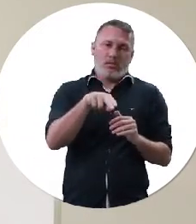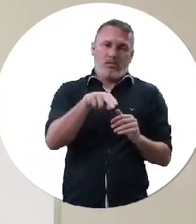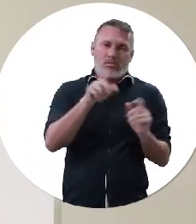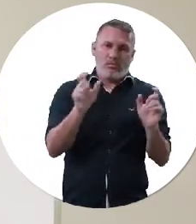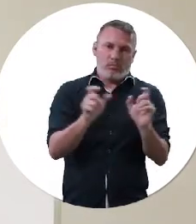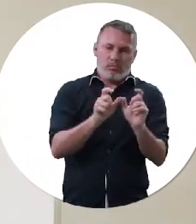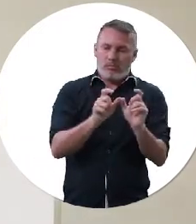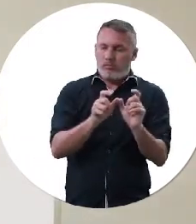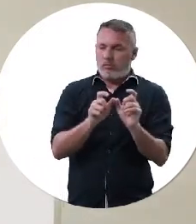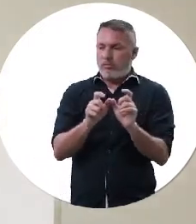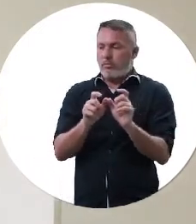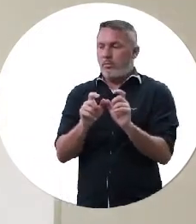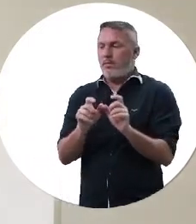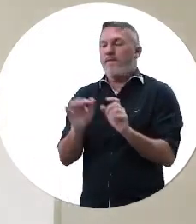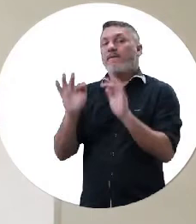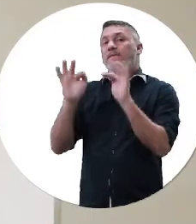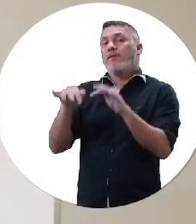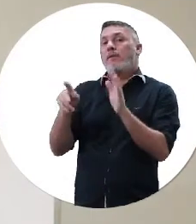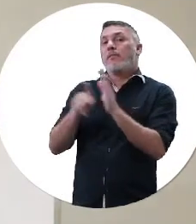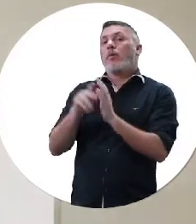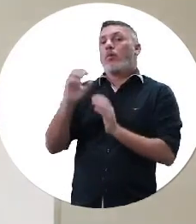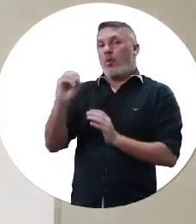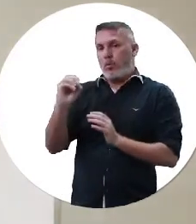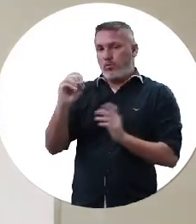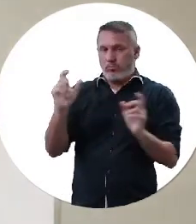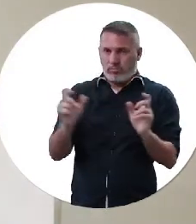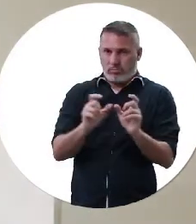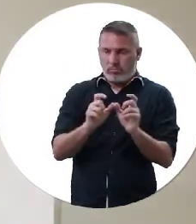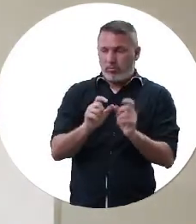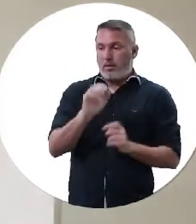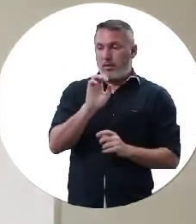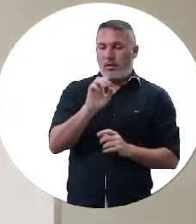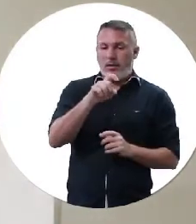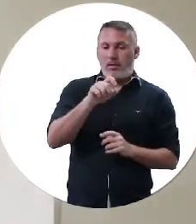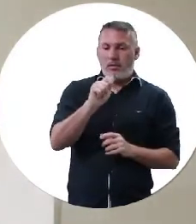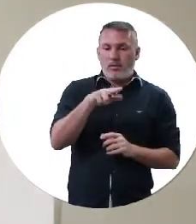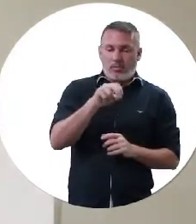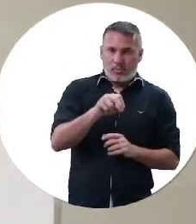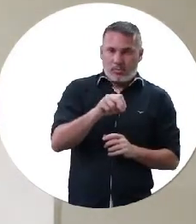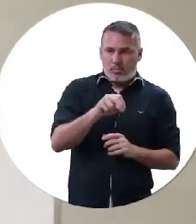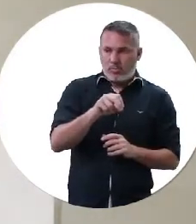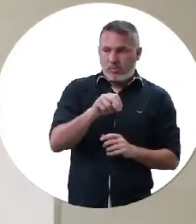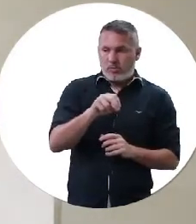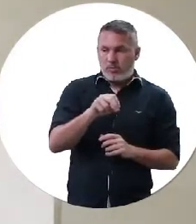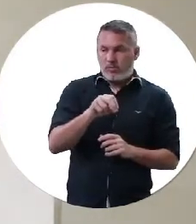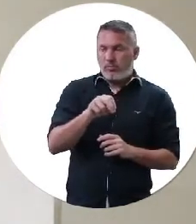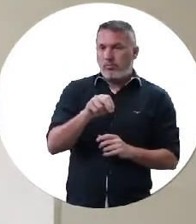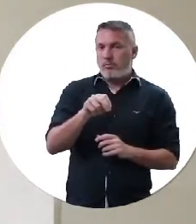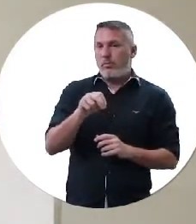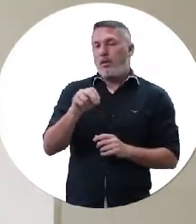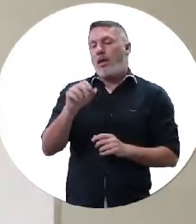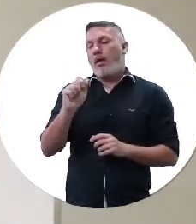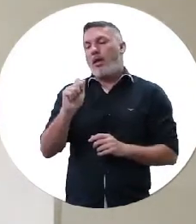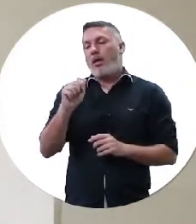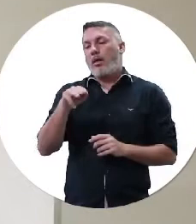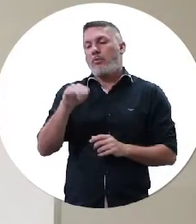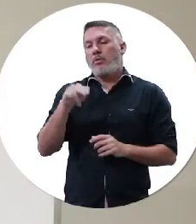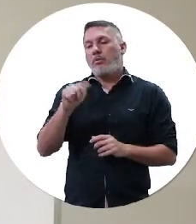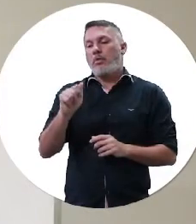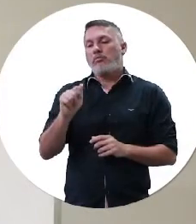Somente ligação simples entre os carbonos, AN. Terminação de hidrocarboneto,